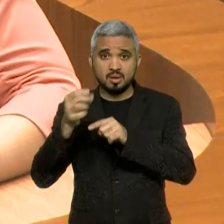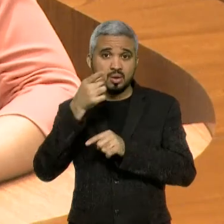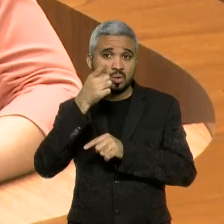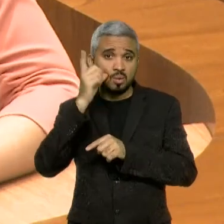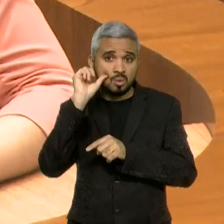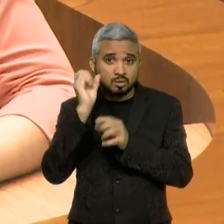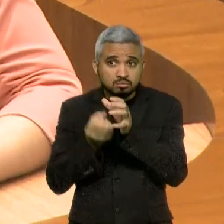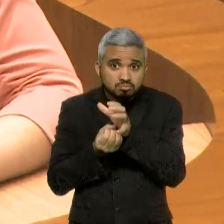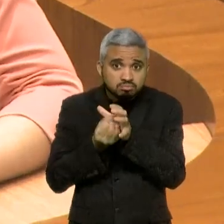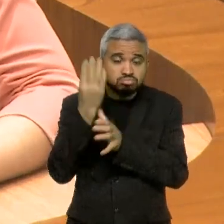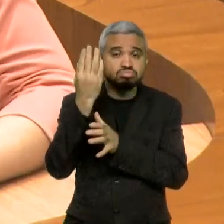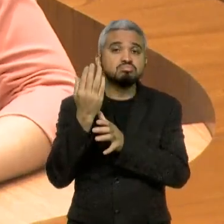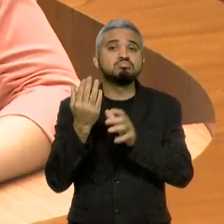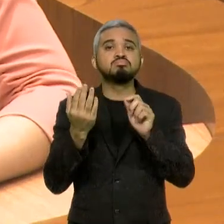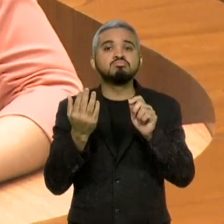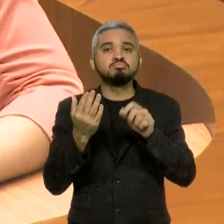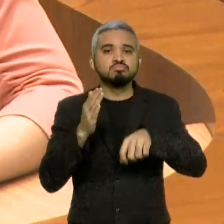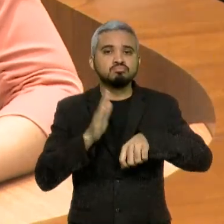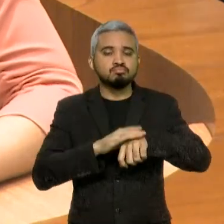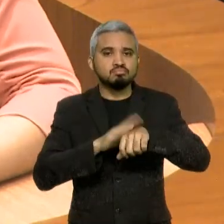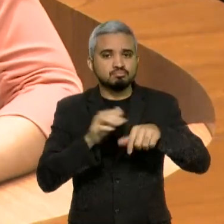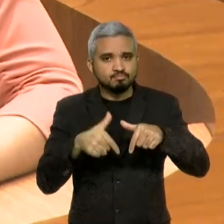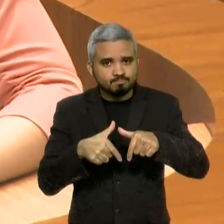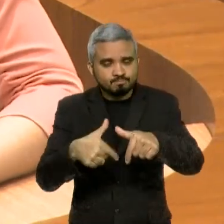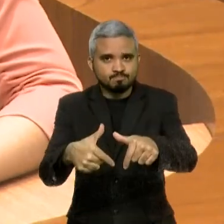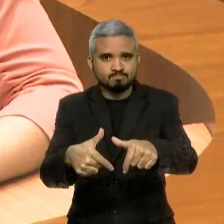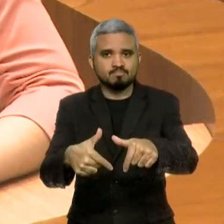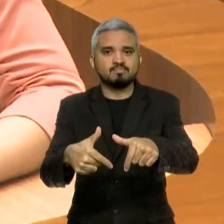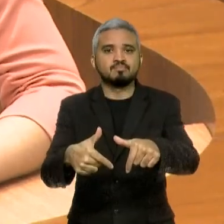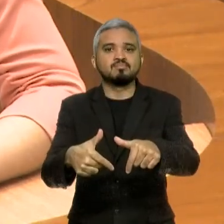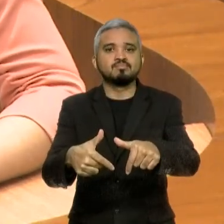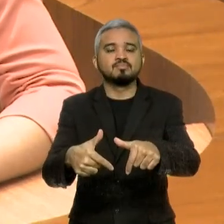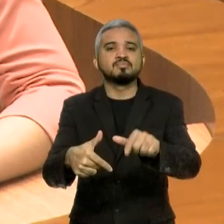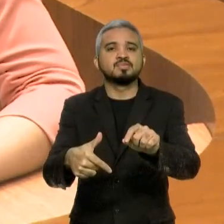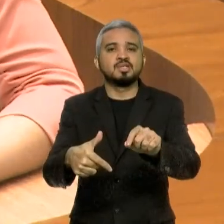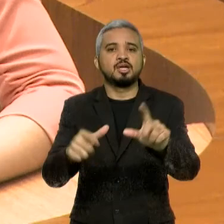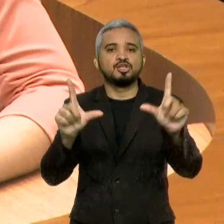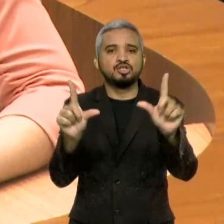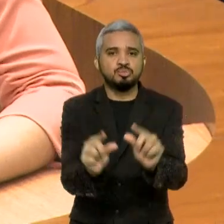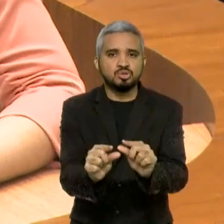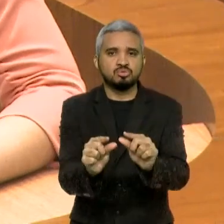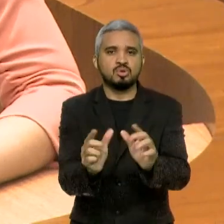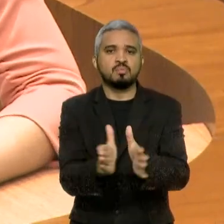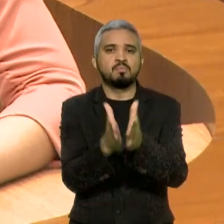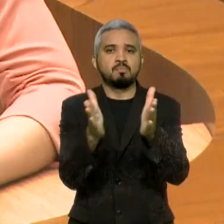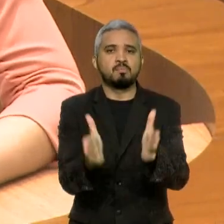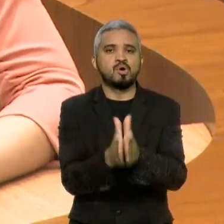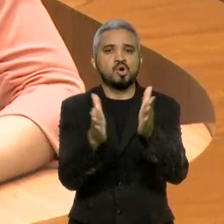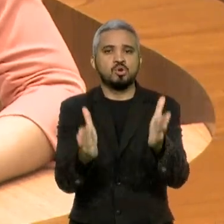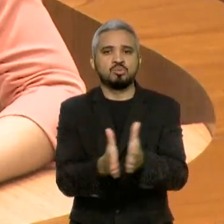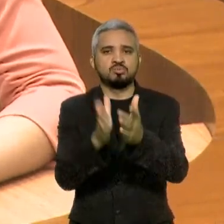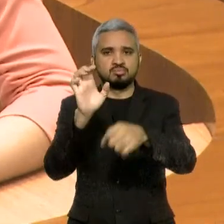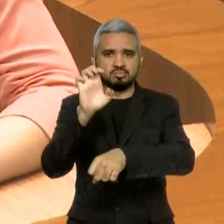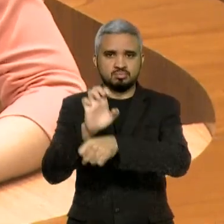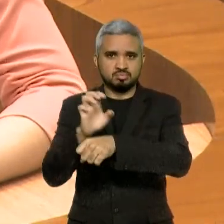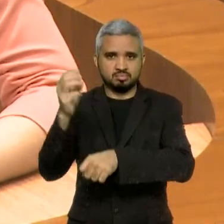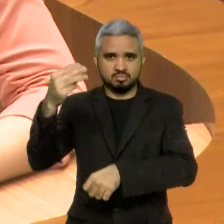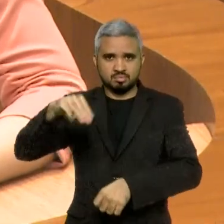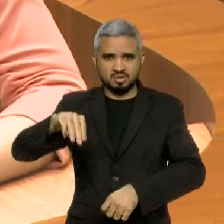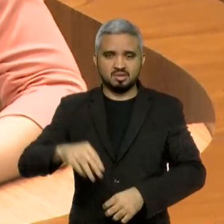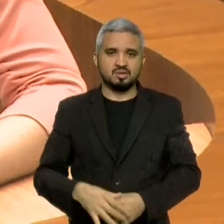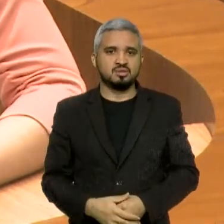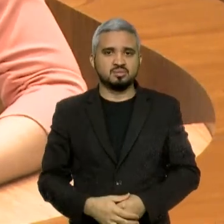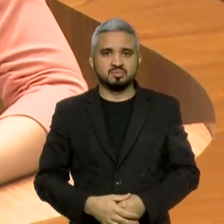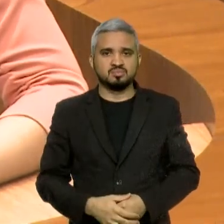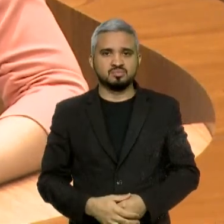de combate à pobreza do Maranhão ficou muito claro ontem nesse ato foi muito também falado